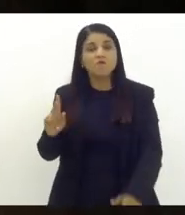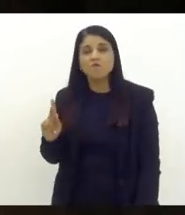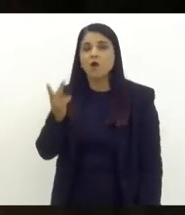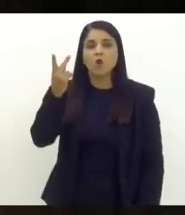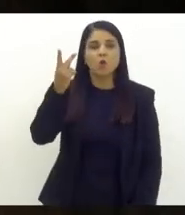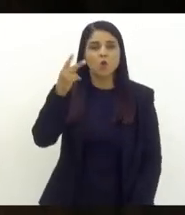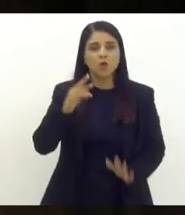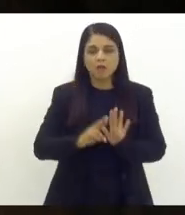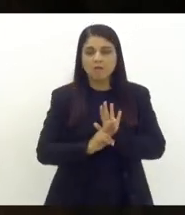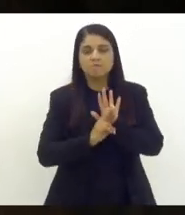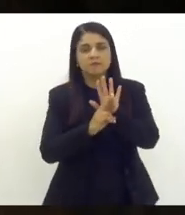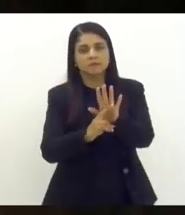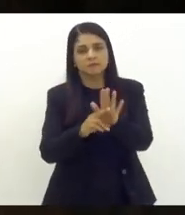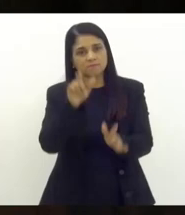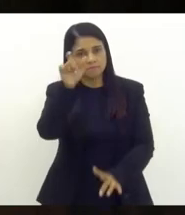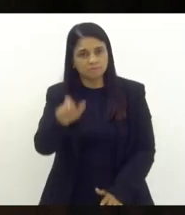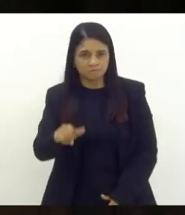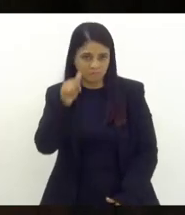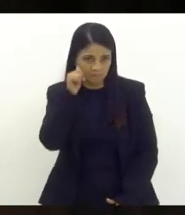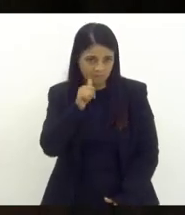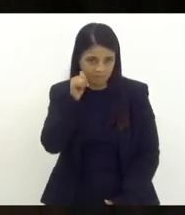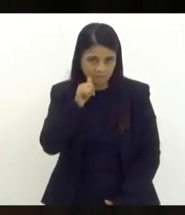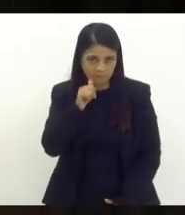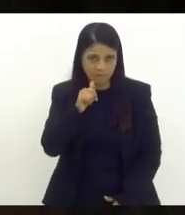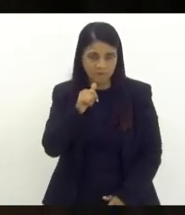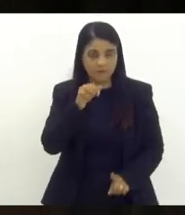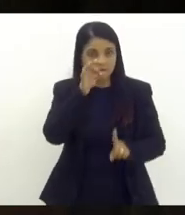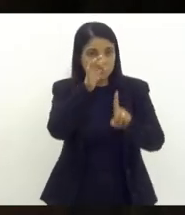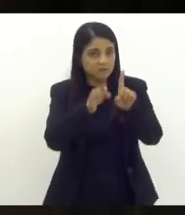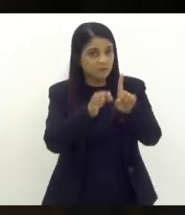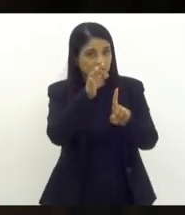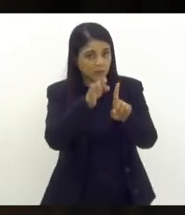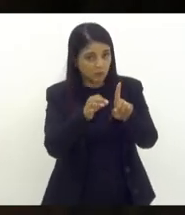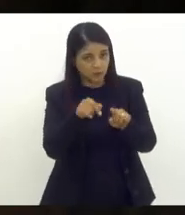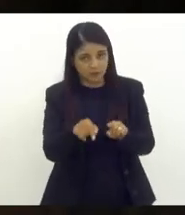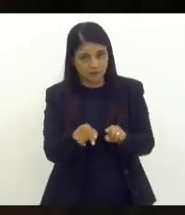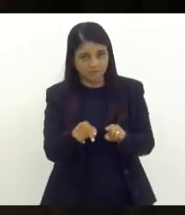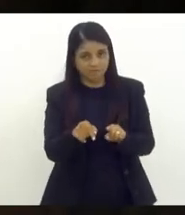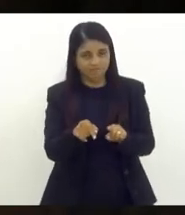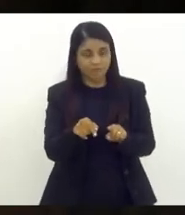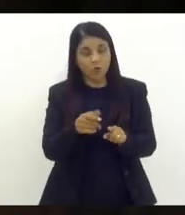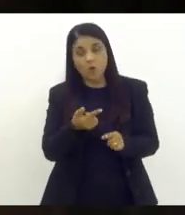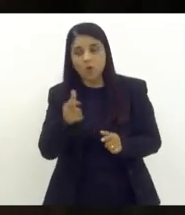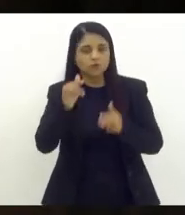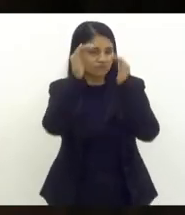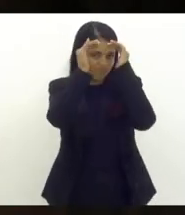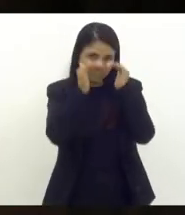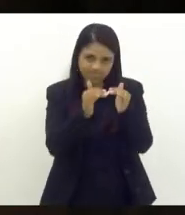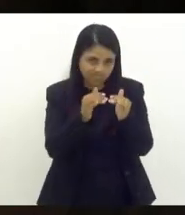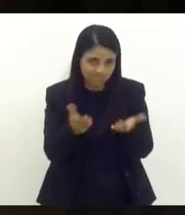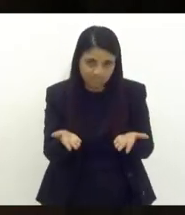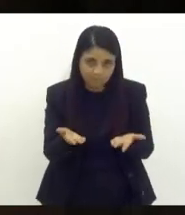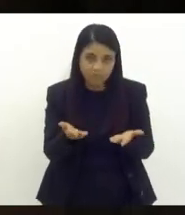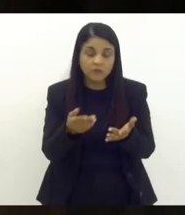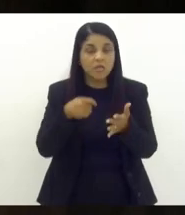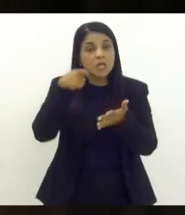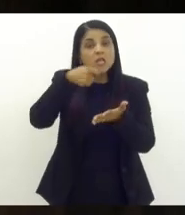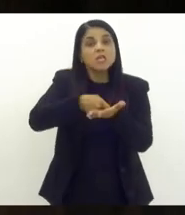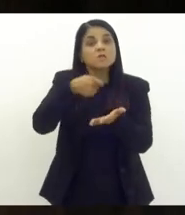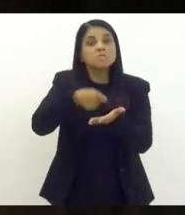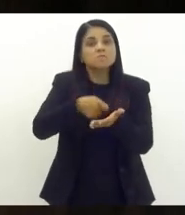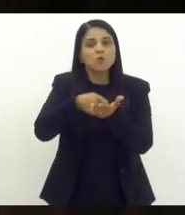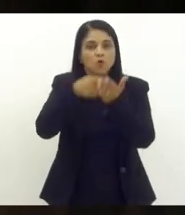e que muit das vezes outros não respeitam isso e é necessáo impor de uma forma